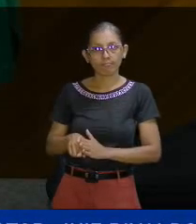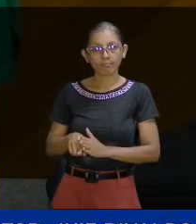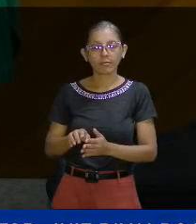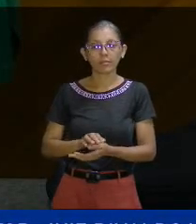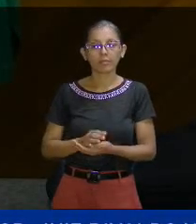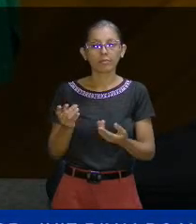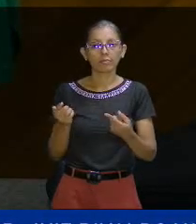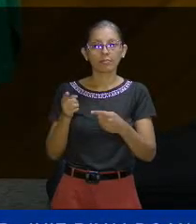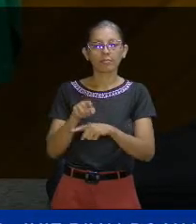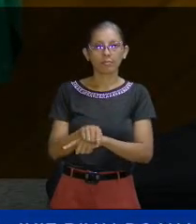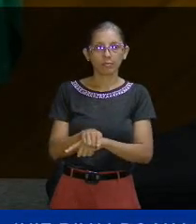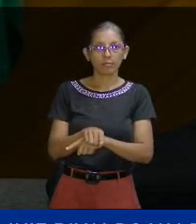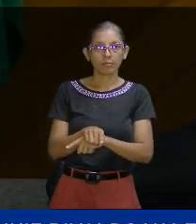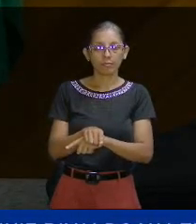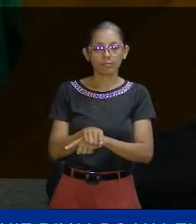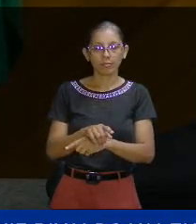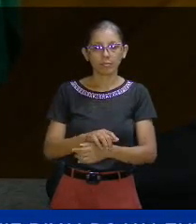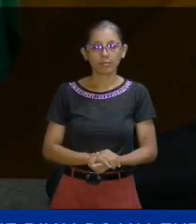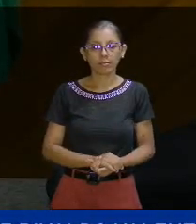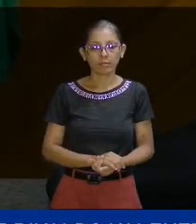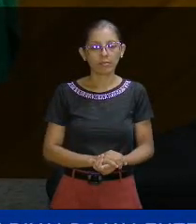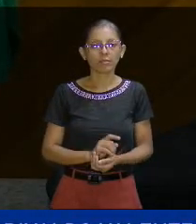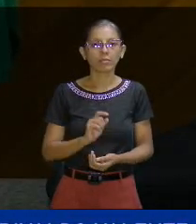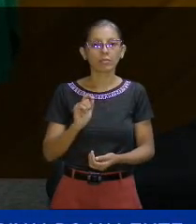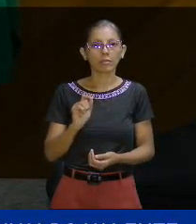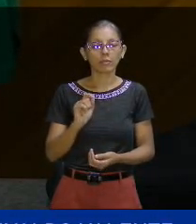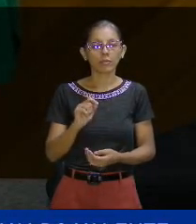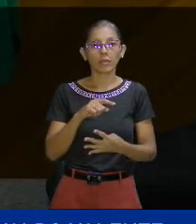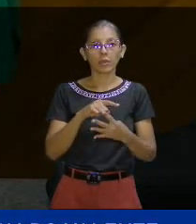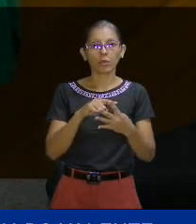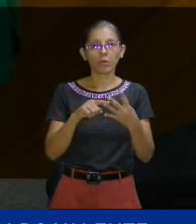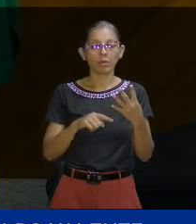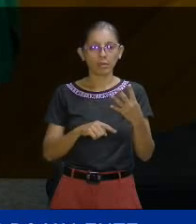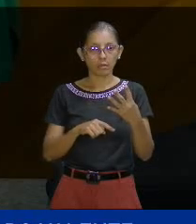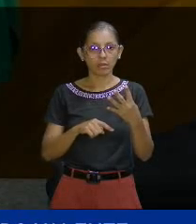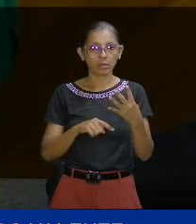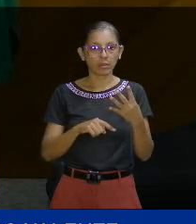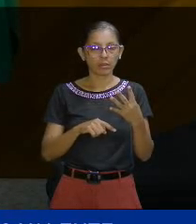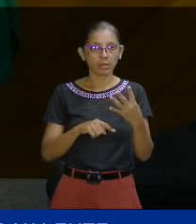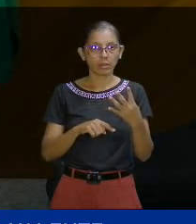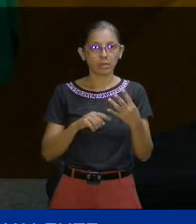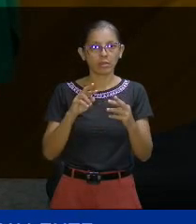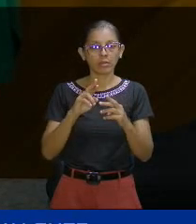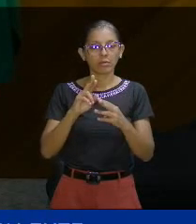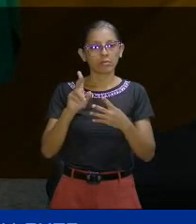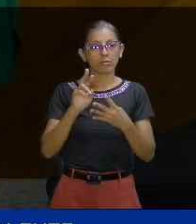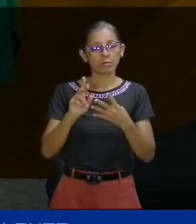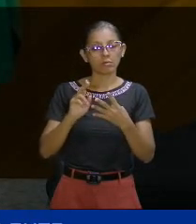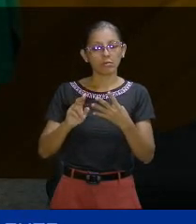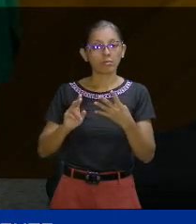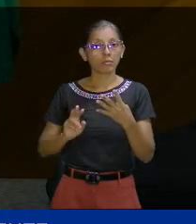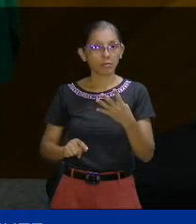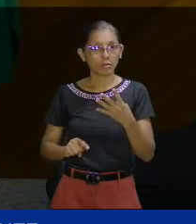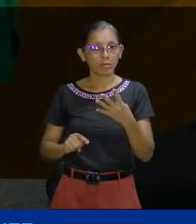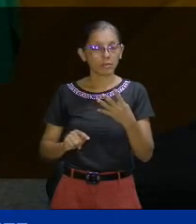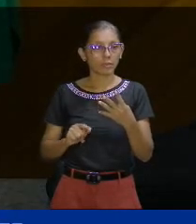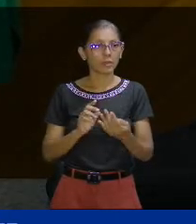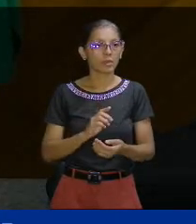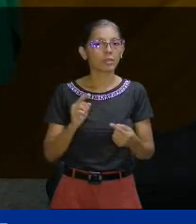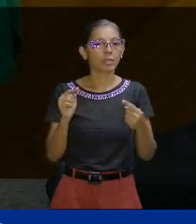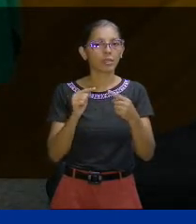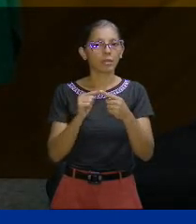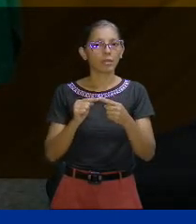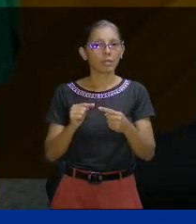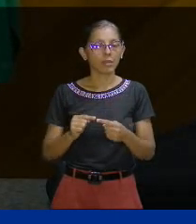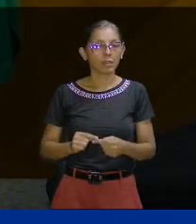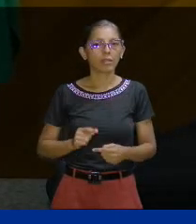manteve perfis ativos em 4 diferentes plataformas de aplicações de